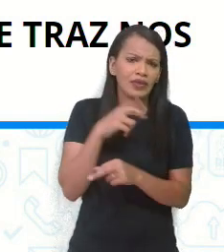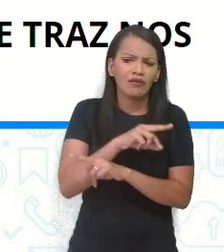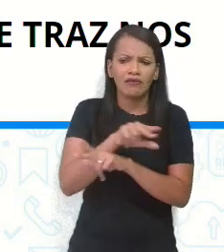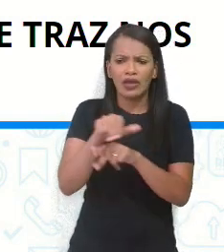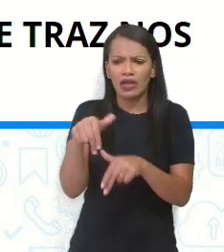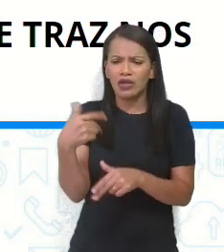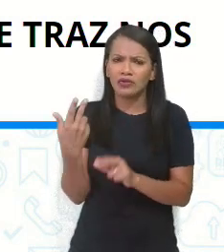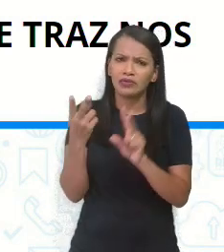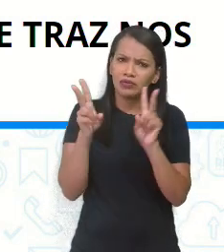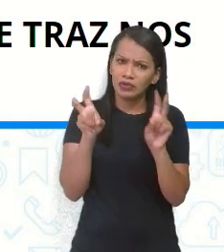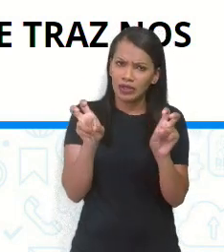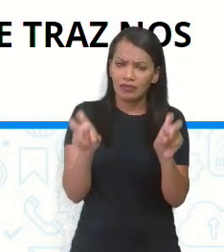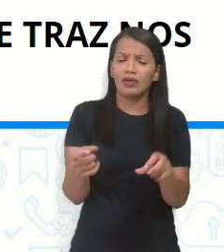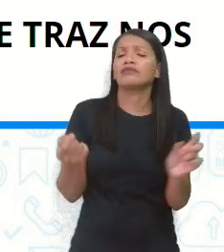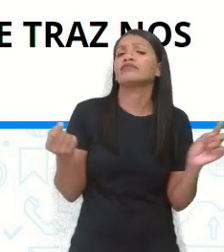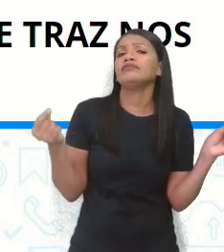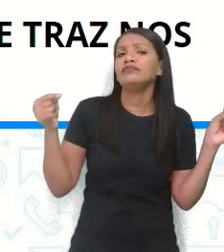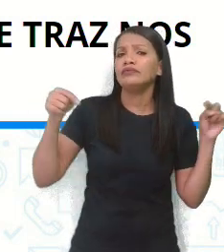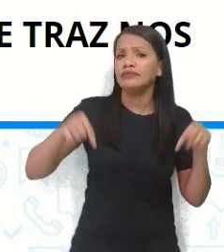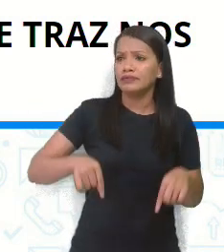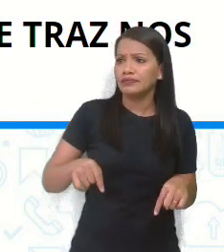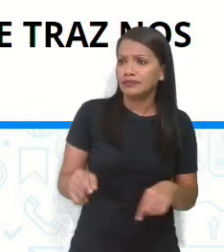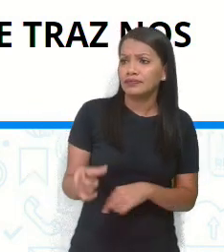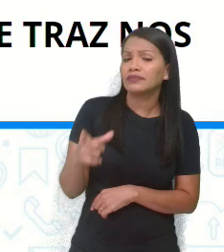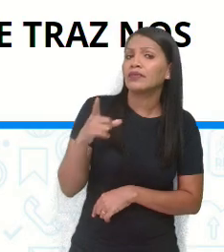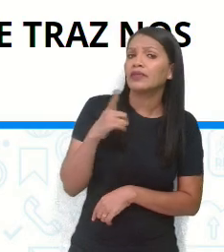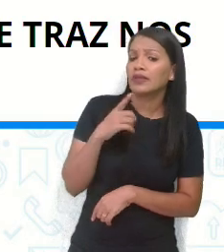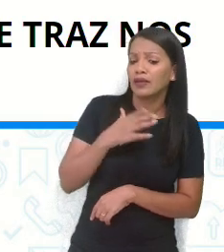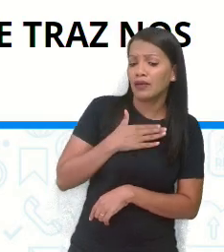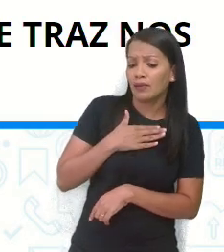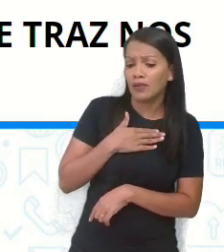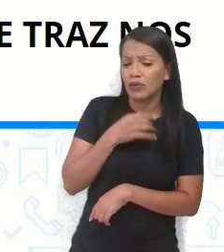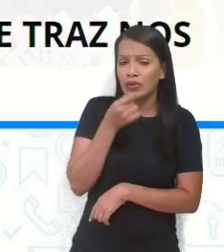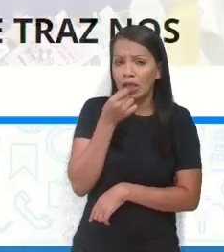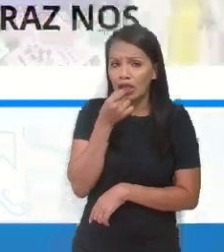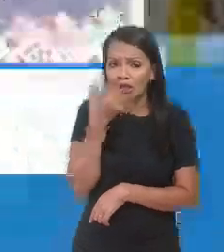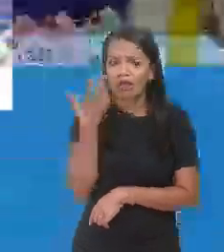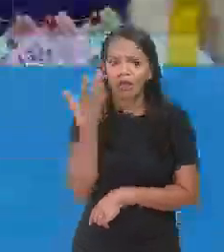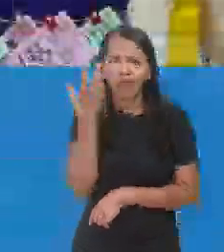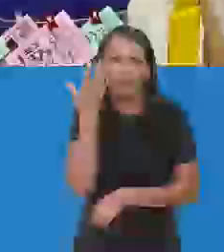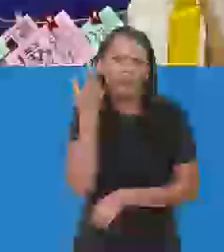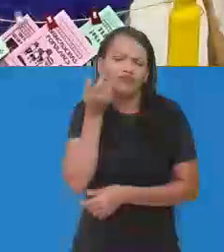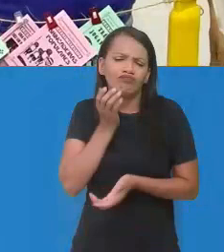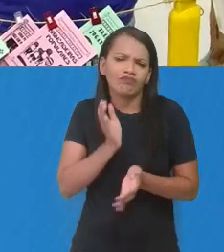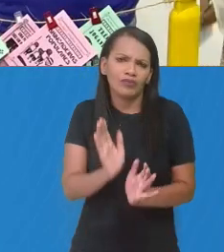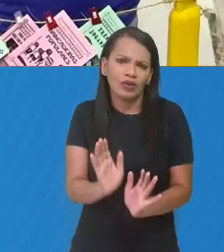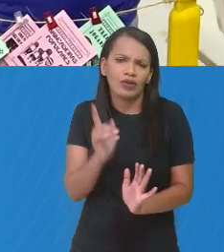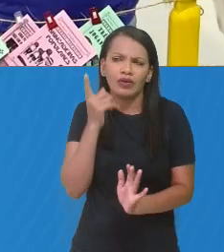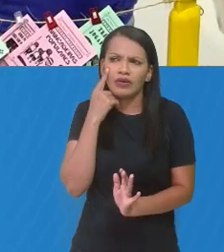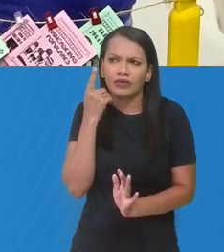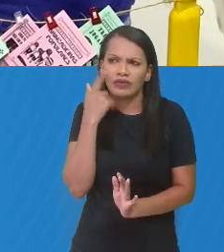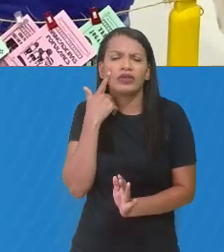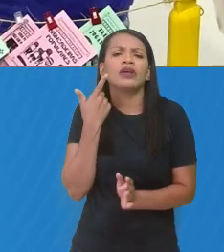temáticas. Nesse que eu estou aqui, eu tenho meu dentinho de leite, eu tenho